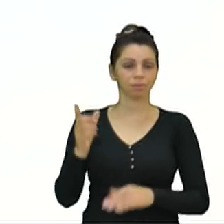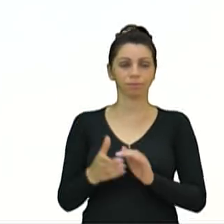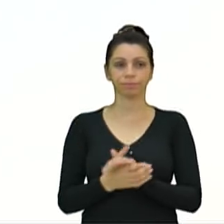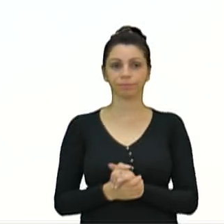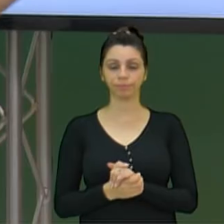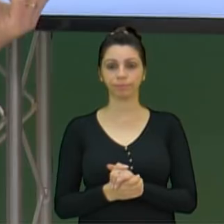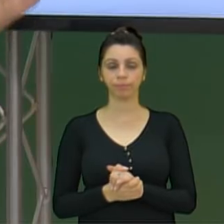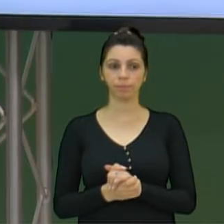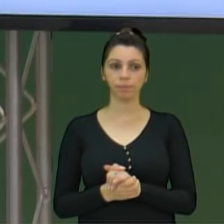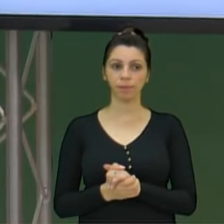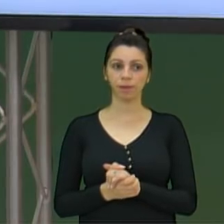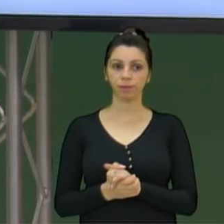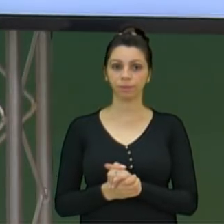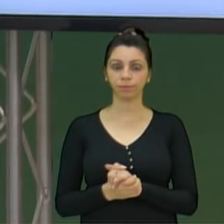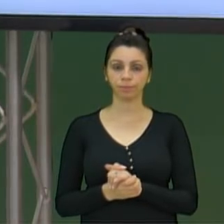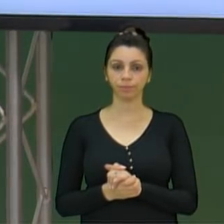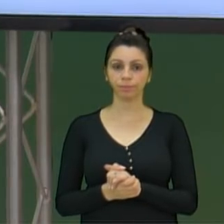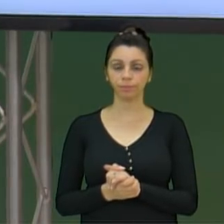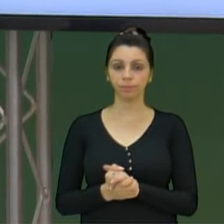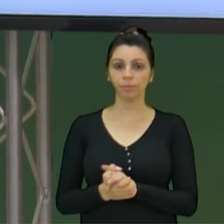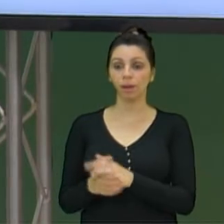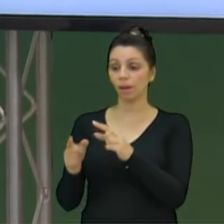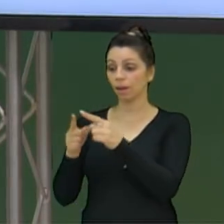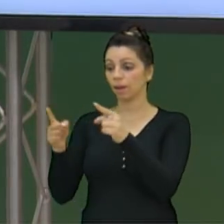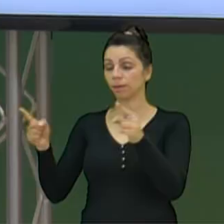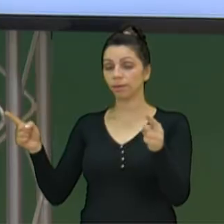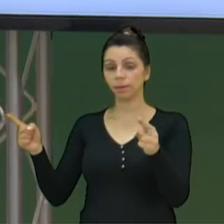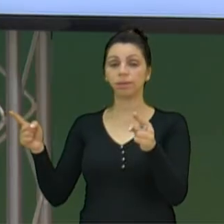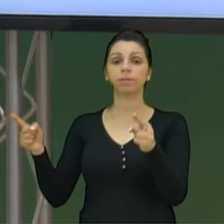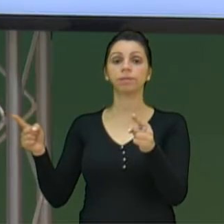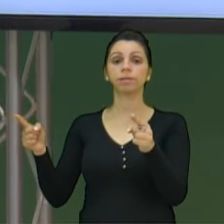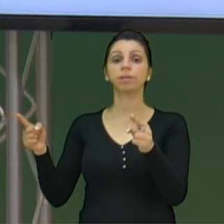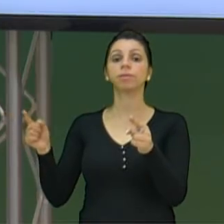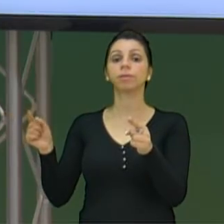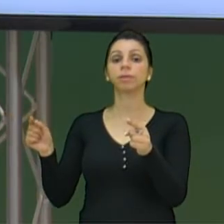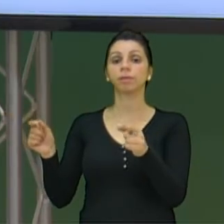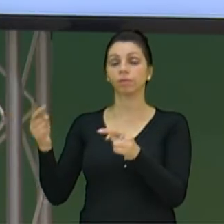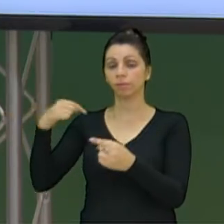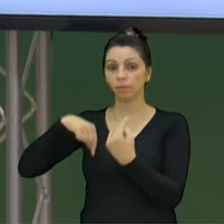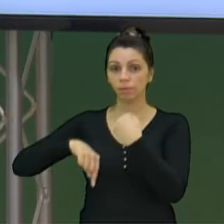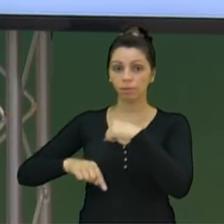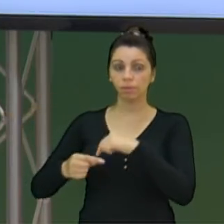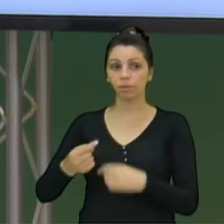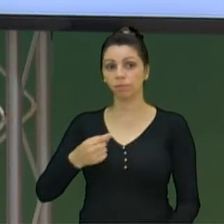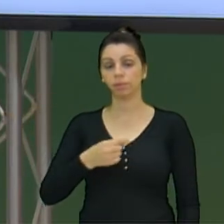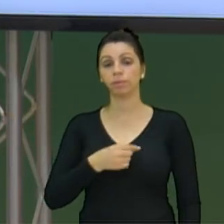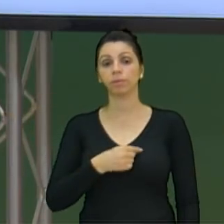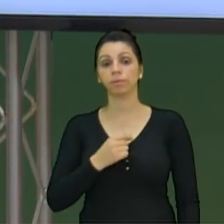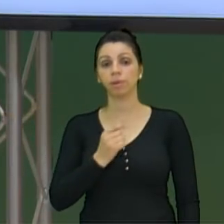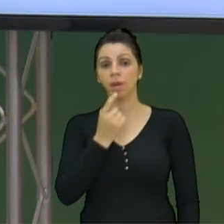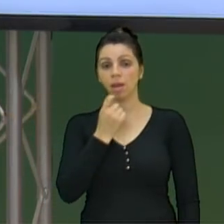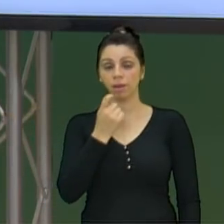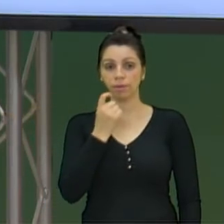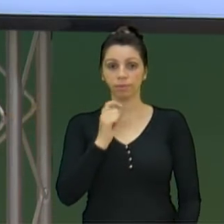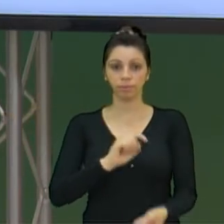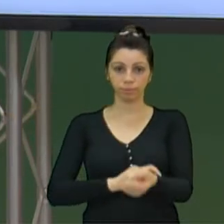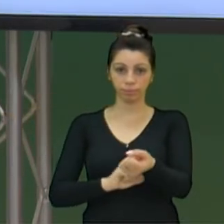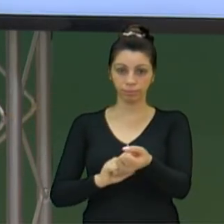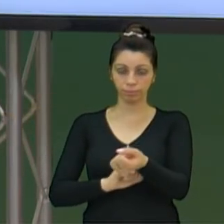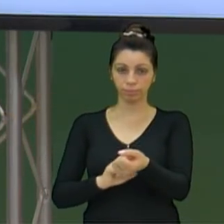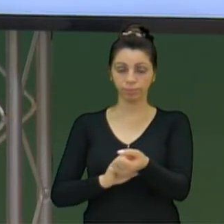aqui nós temos a grande circulação, também chamada de circulação sistêmica, quando o sangue entrou no